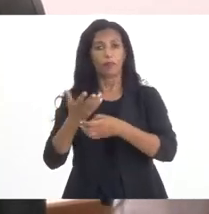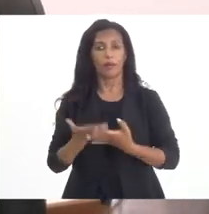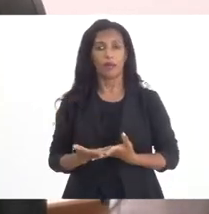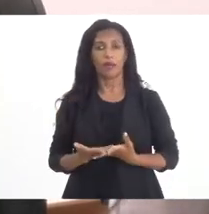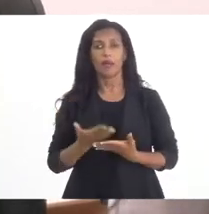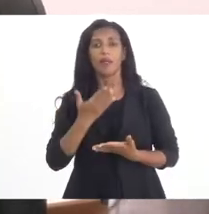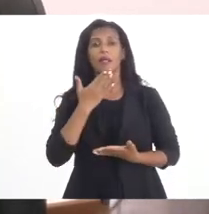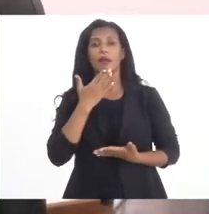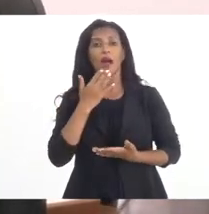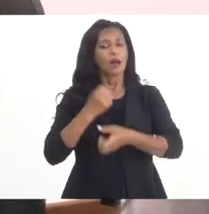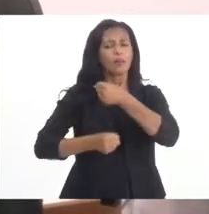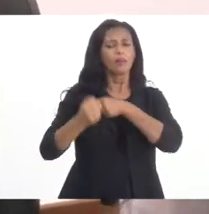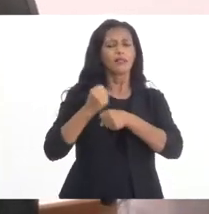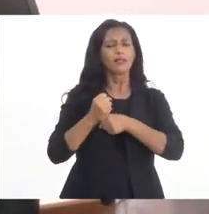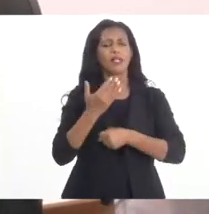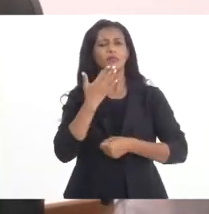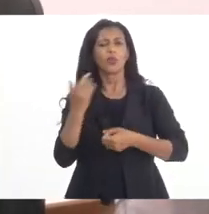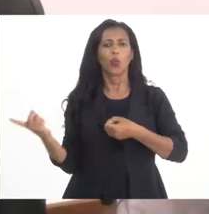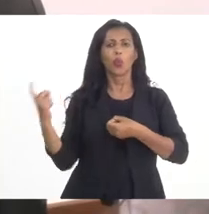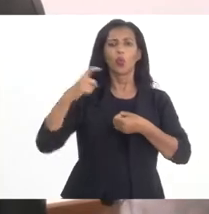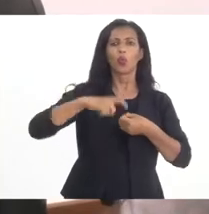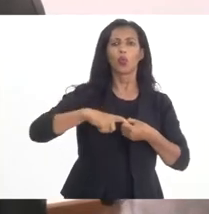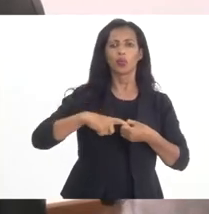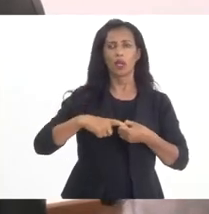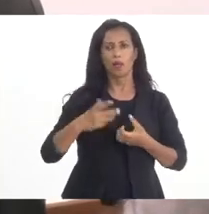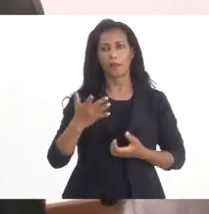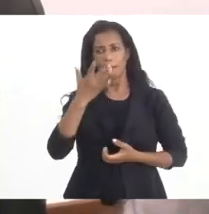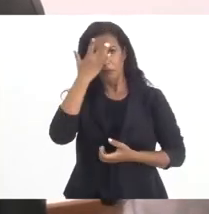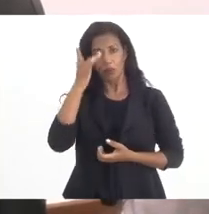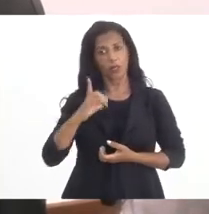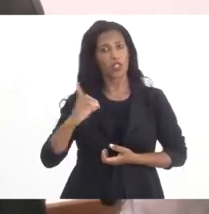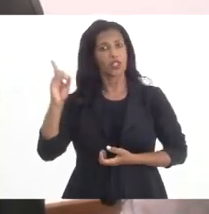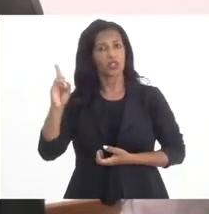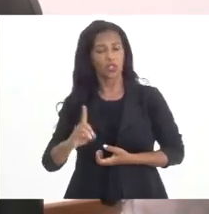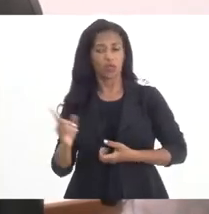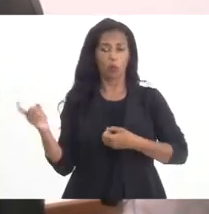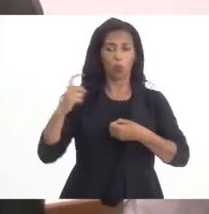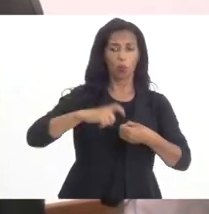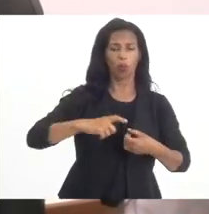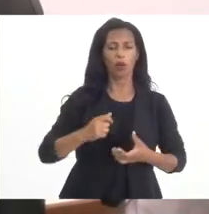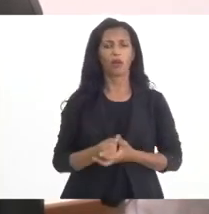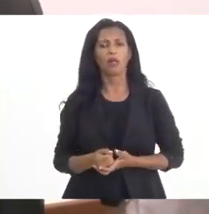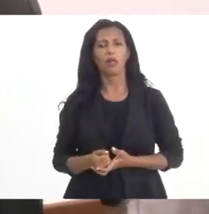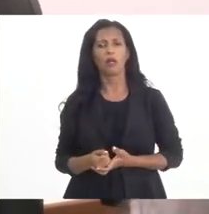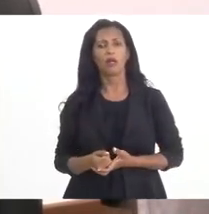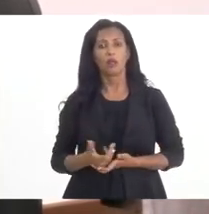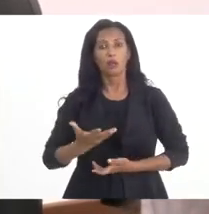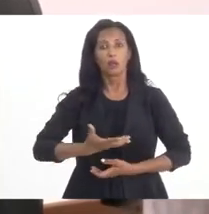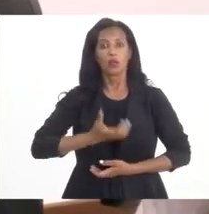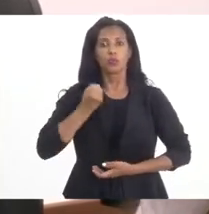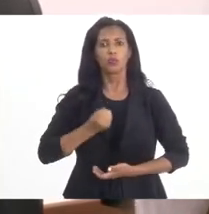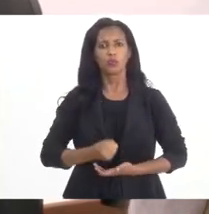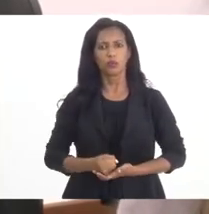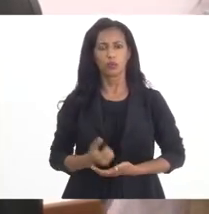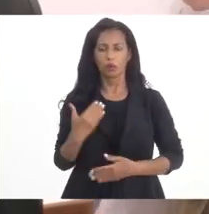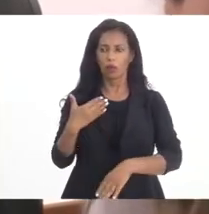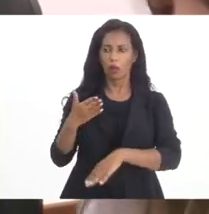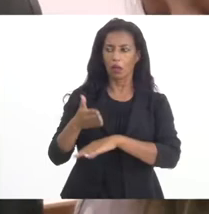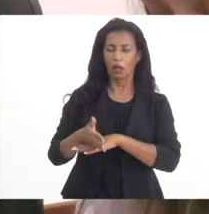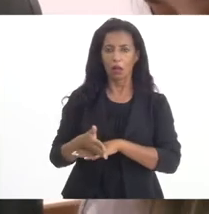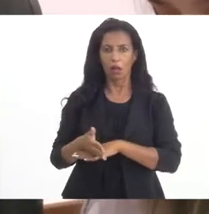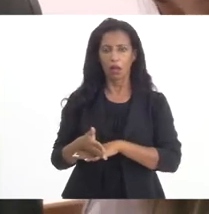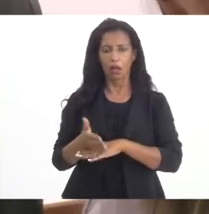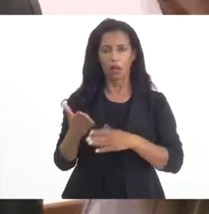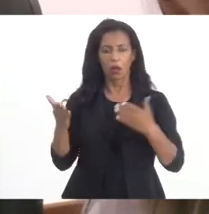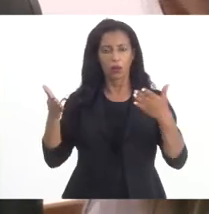pedi o reingresso, né? Quem faz faculdade pública tem esse direito de pedir o reingresso. E eu tomei um susto, porque